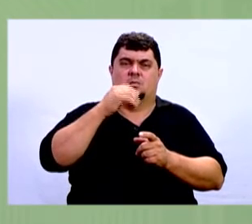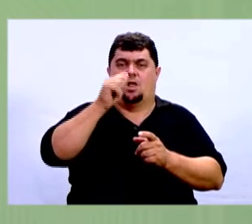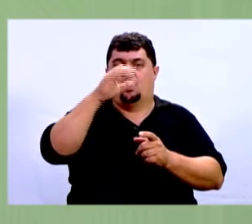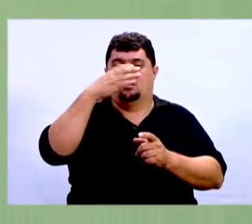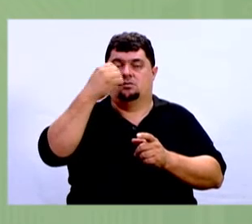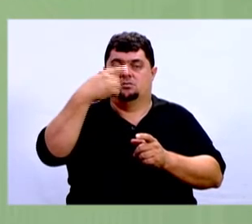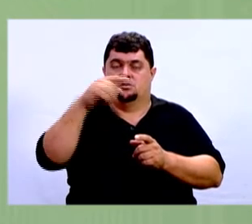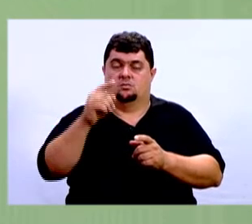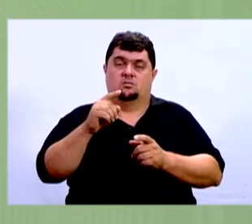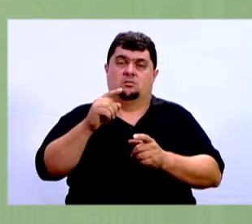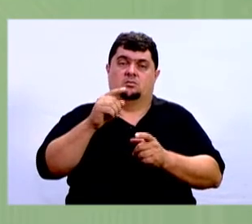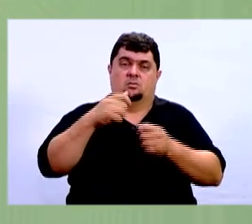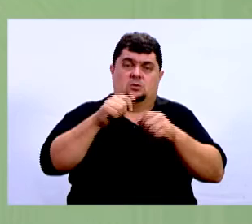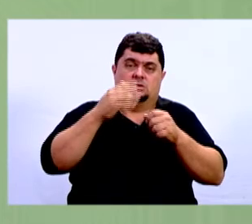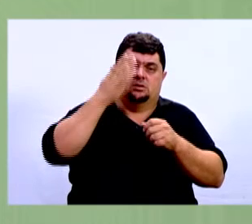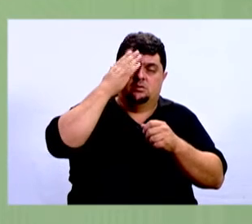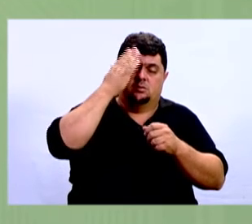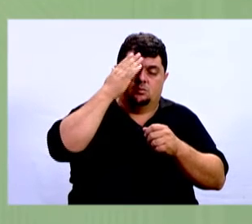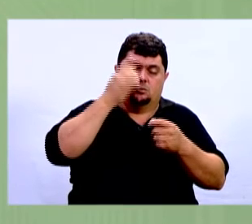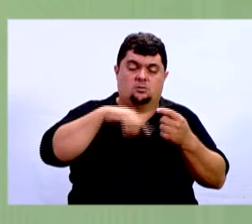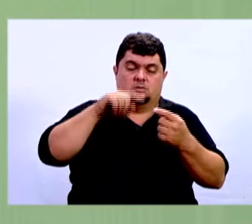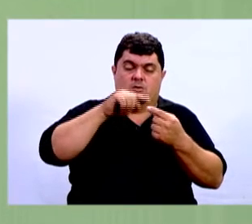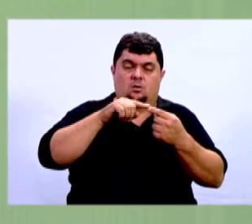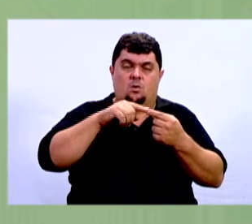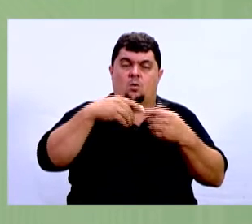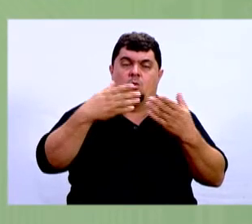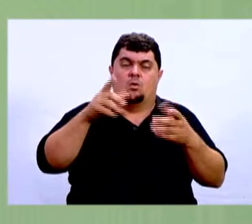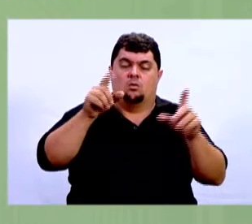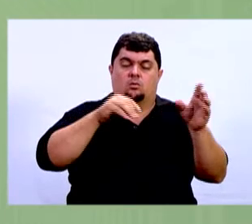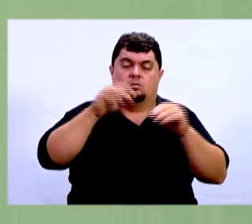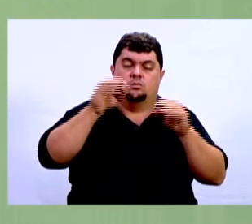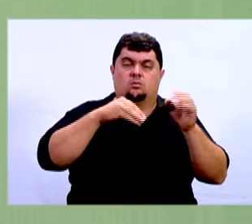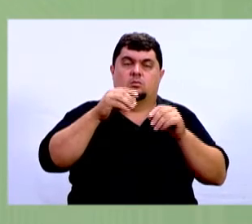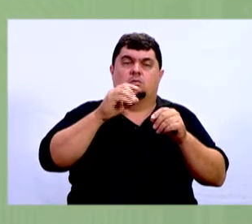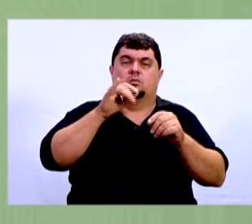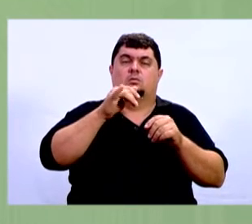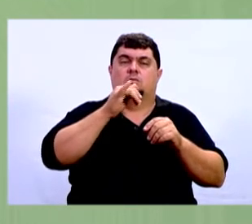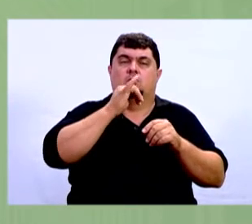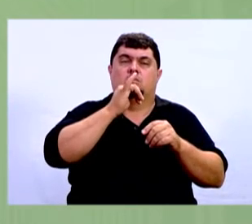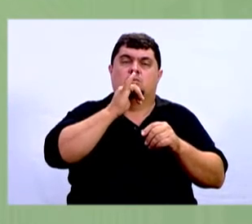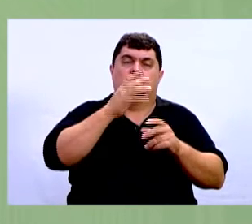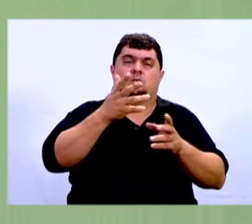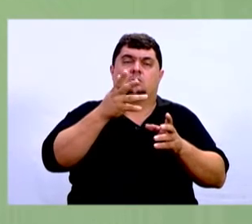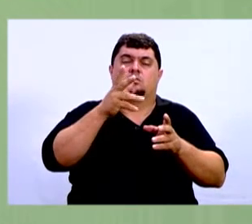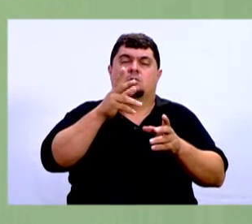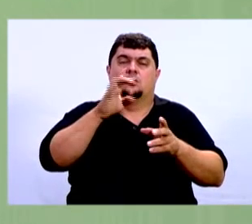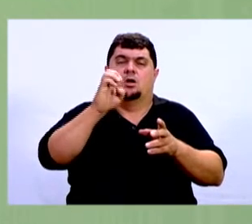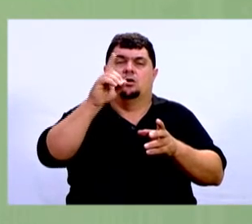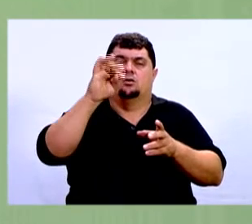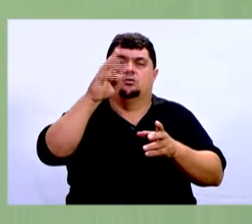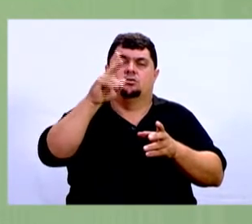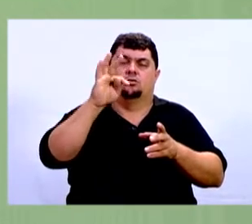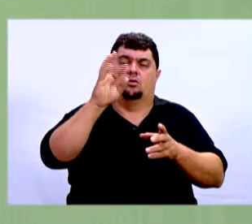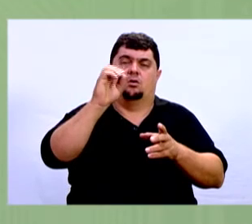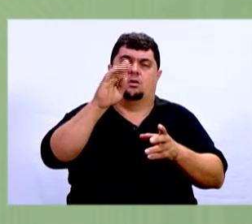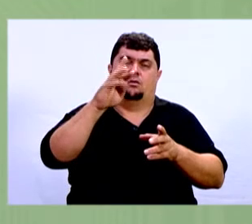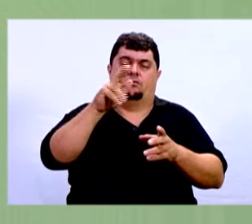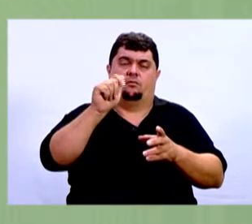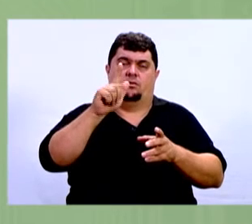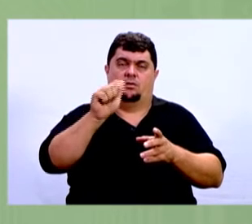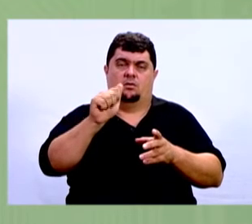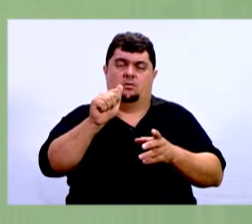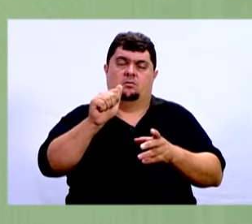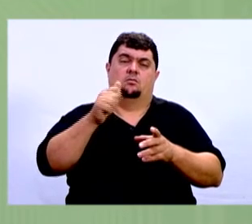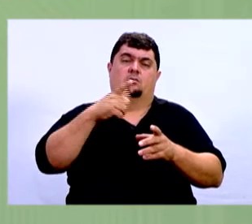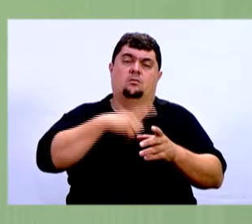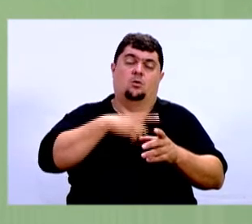Então, dependendo do seu objeto, é bom você detalhar qual dessas que você vai utilizar, se é a pesquisa-ação ou se é a etnografia, tá bom?